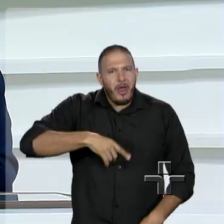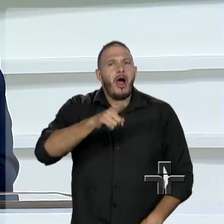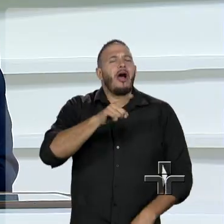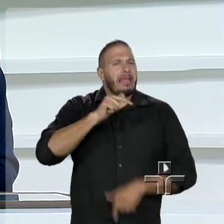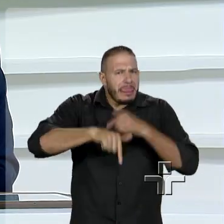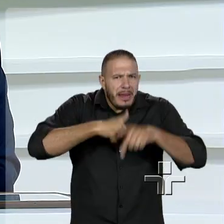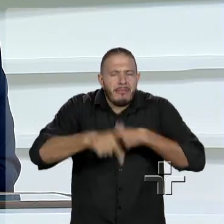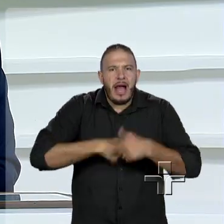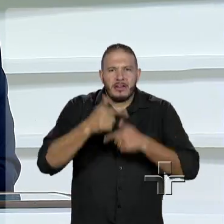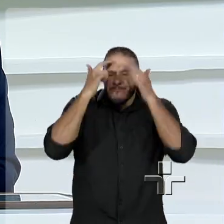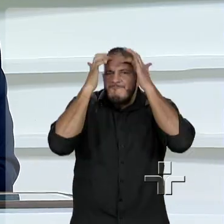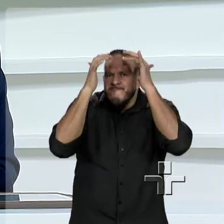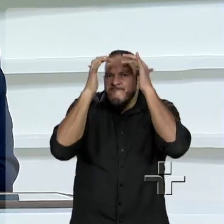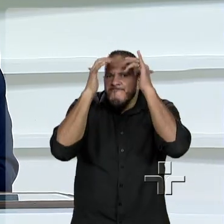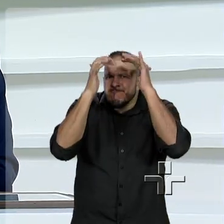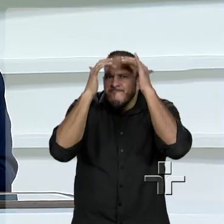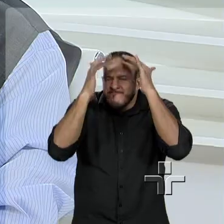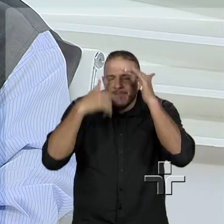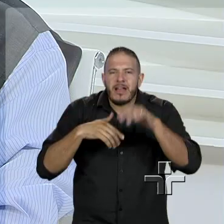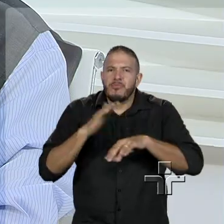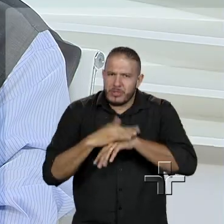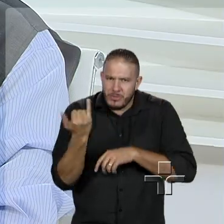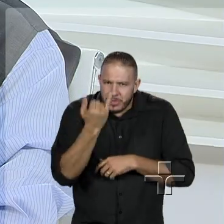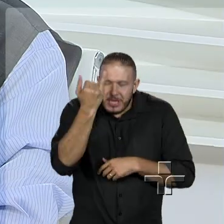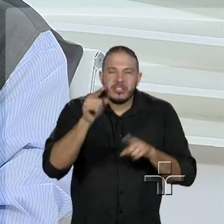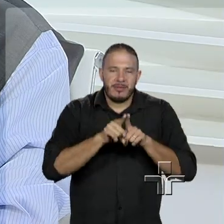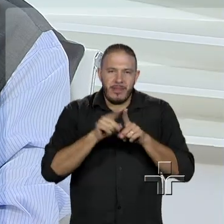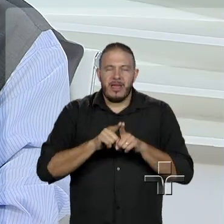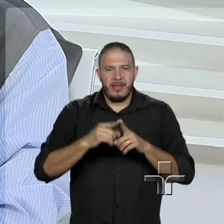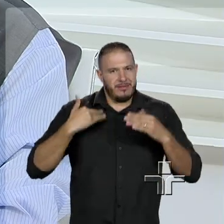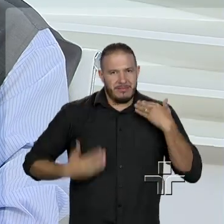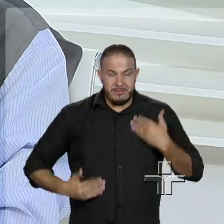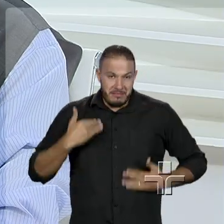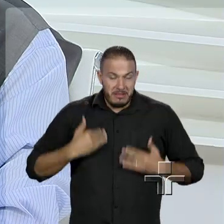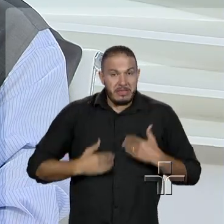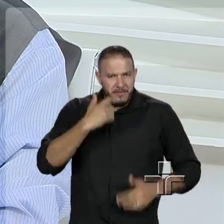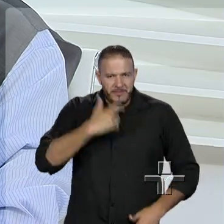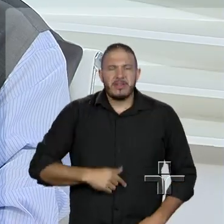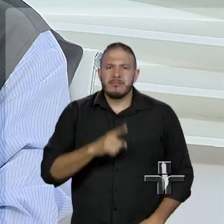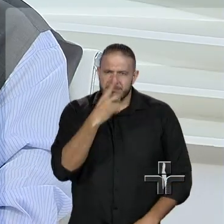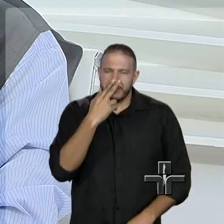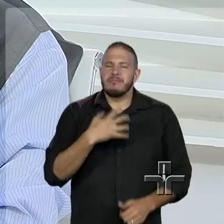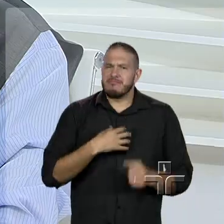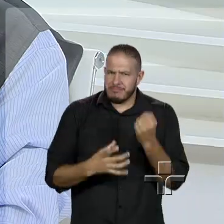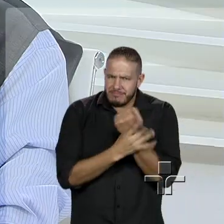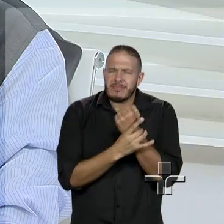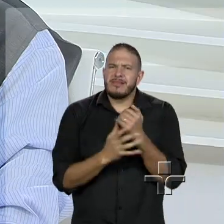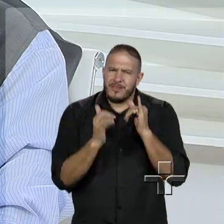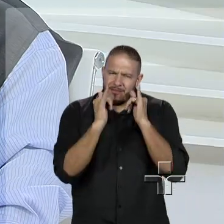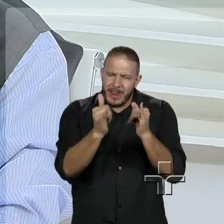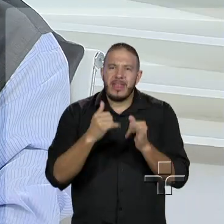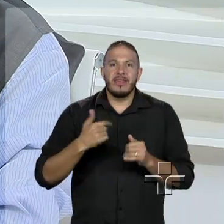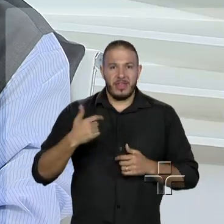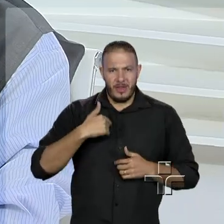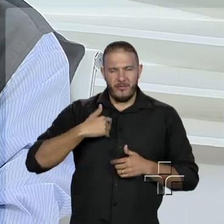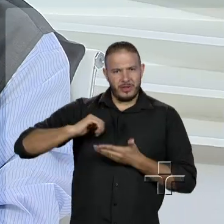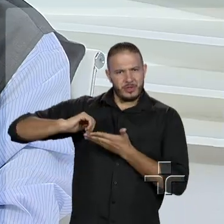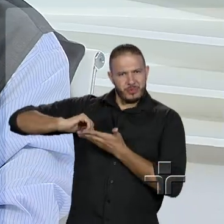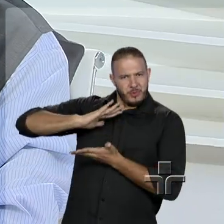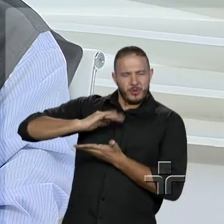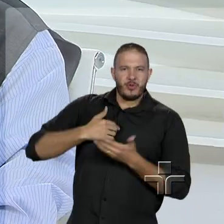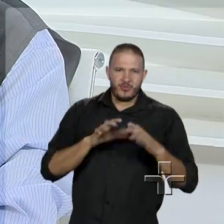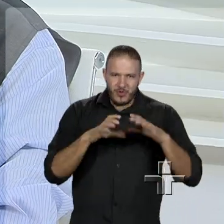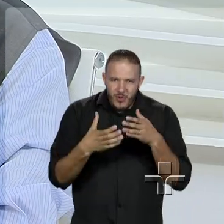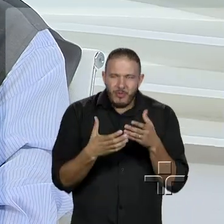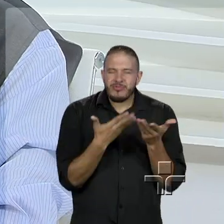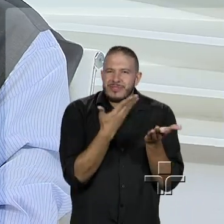mais importante que a atividade física para a longevidade. Seguramente eu tenho dito isso. Fui expulso de um grupo de estudos